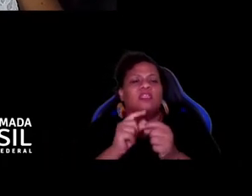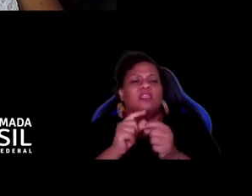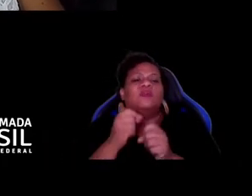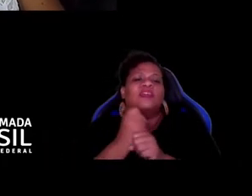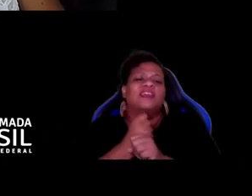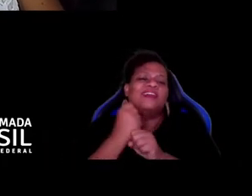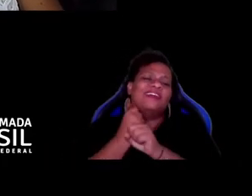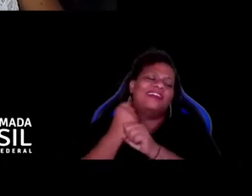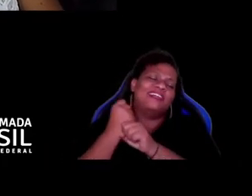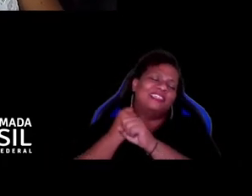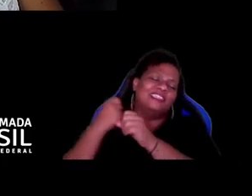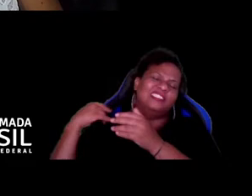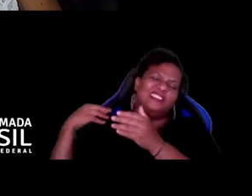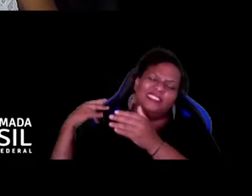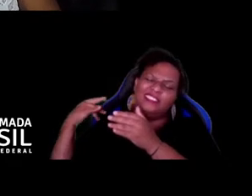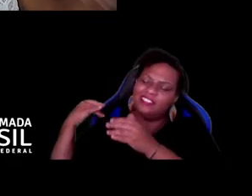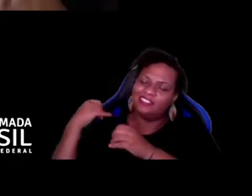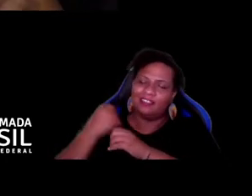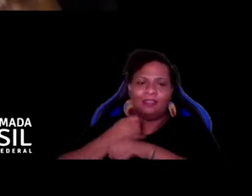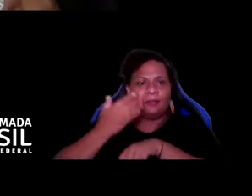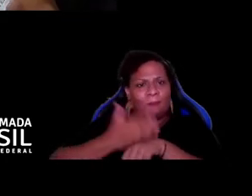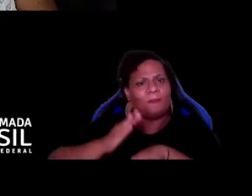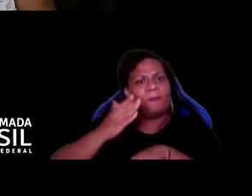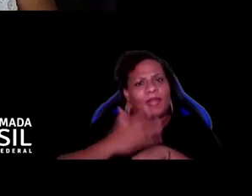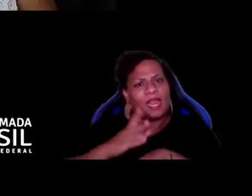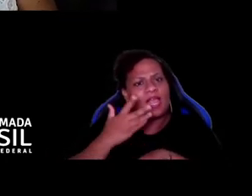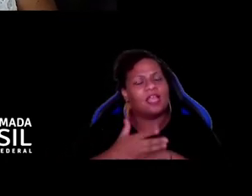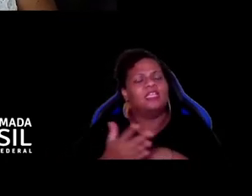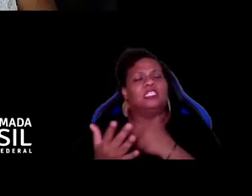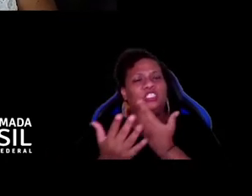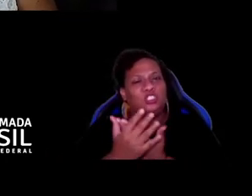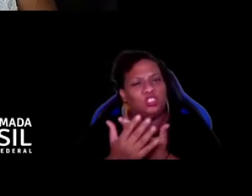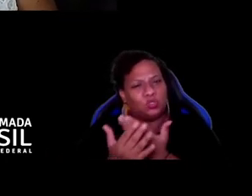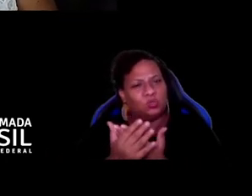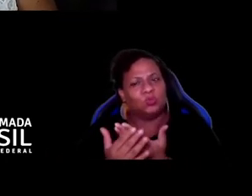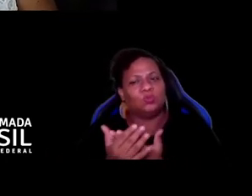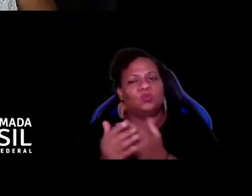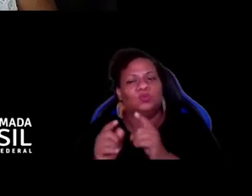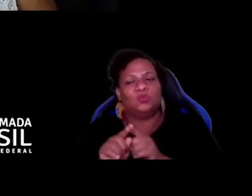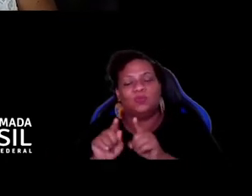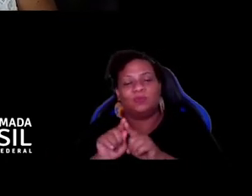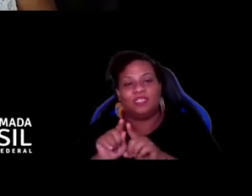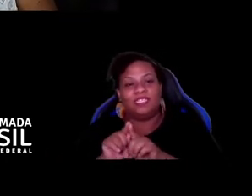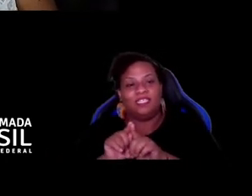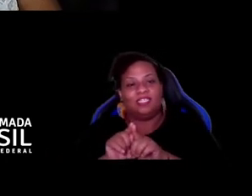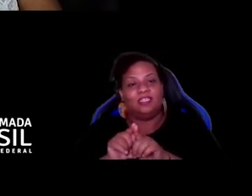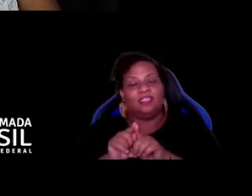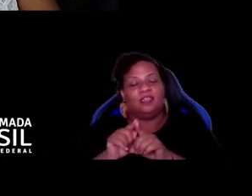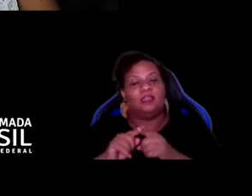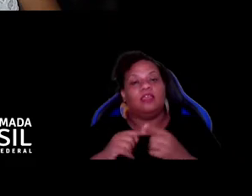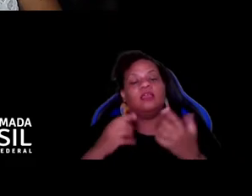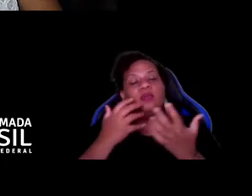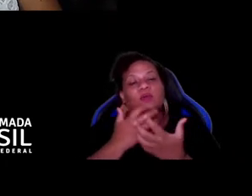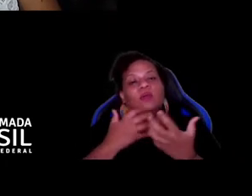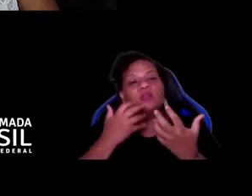e anos de prática, de estudo, né? Uhum. Eu toquei com um sitarista,